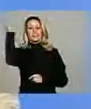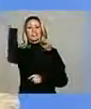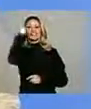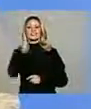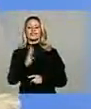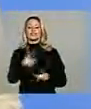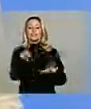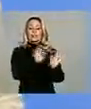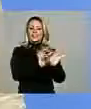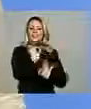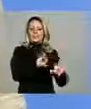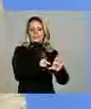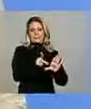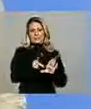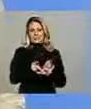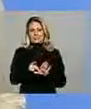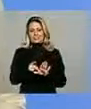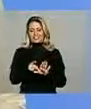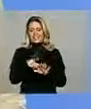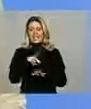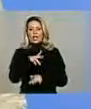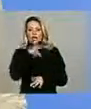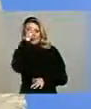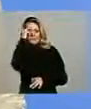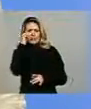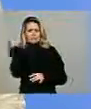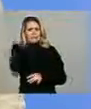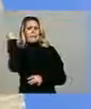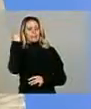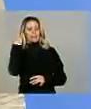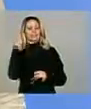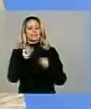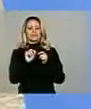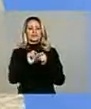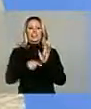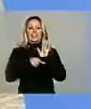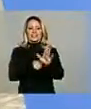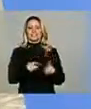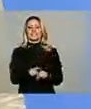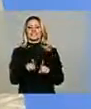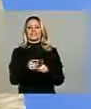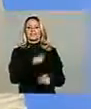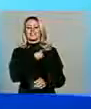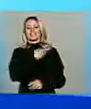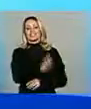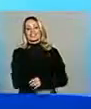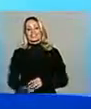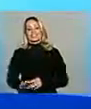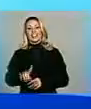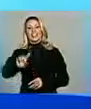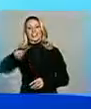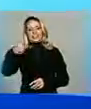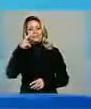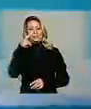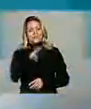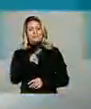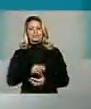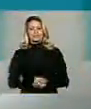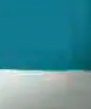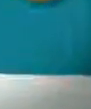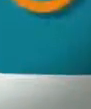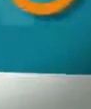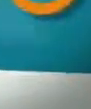do Teste do Pezinho, um forte aliado à vida e à saúde da criança. No próximo bloco.